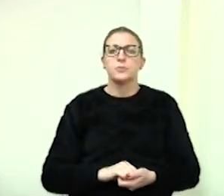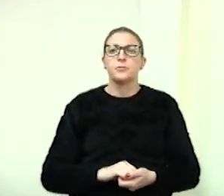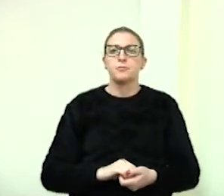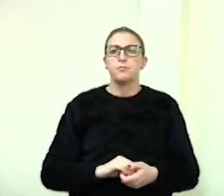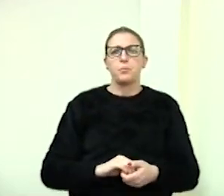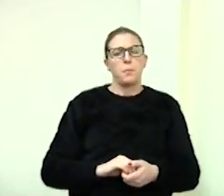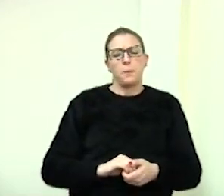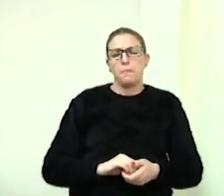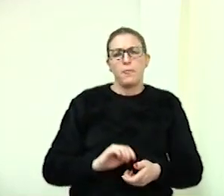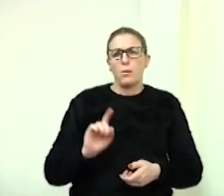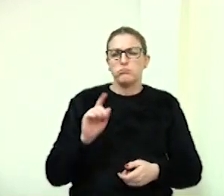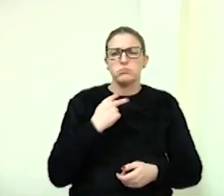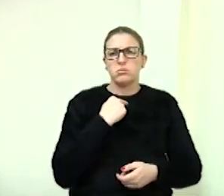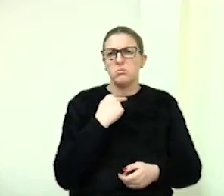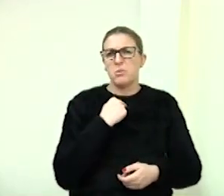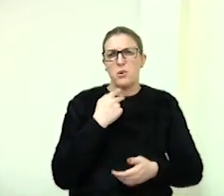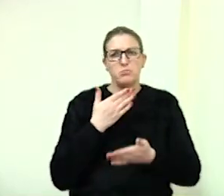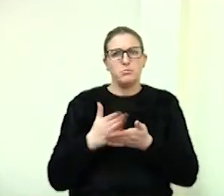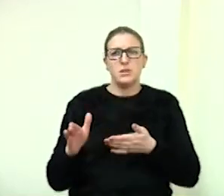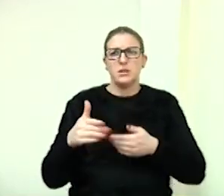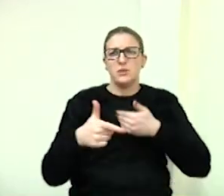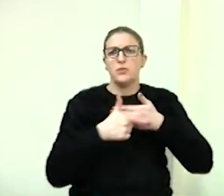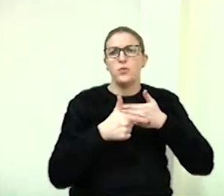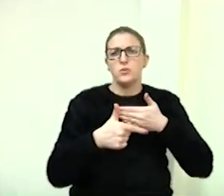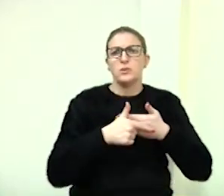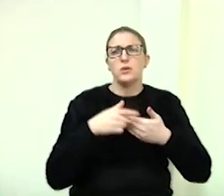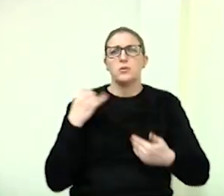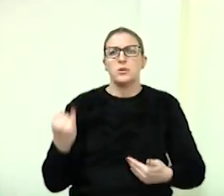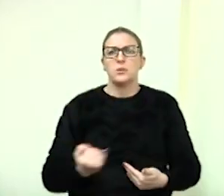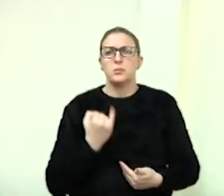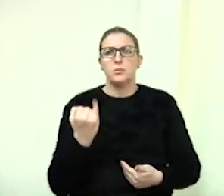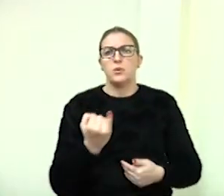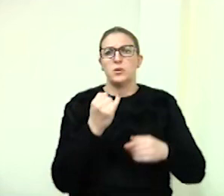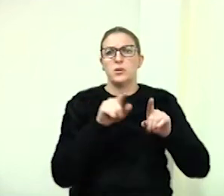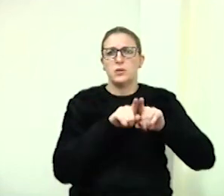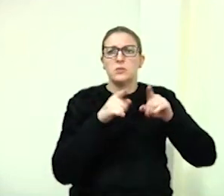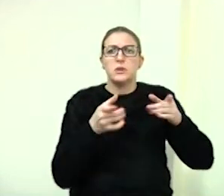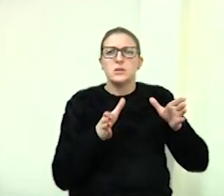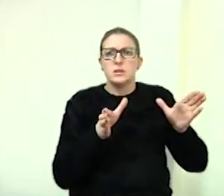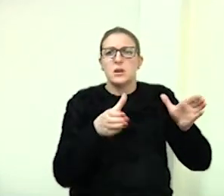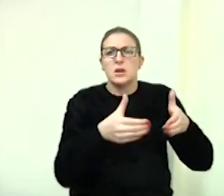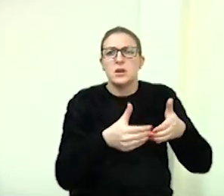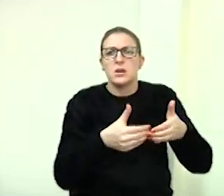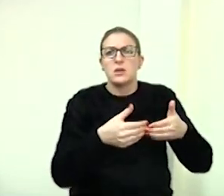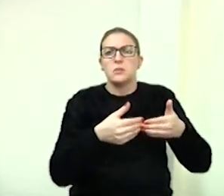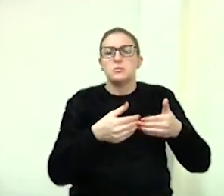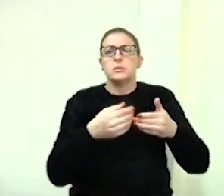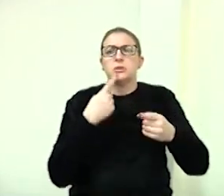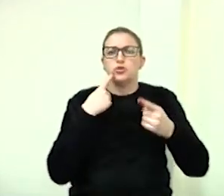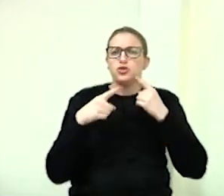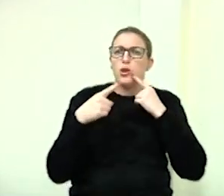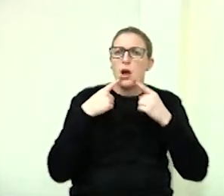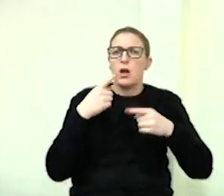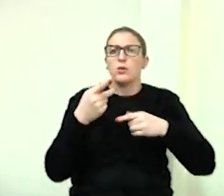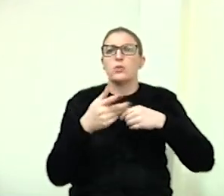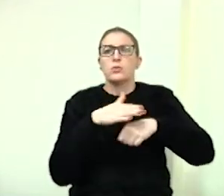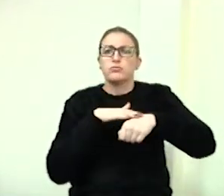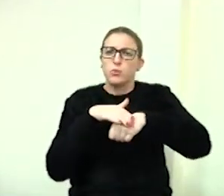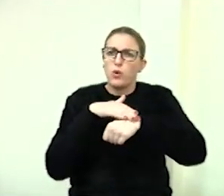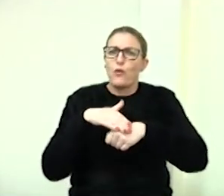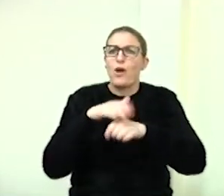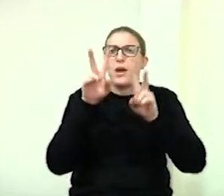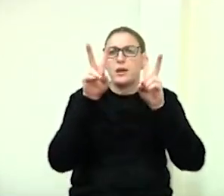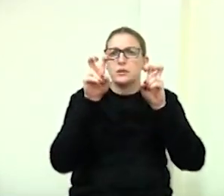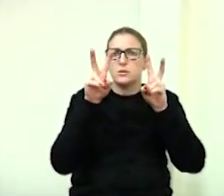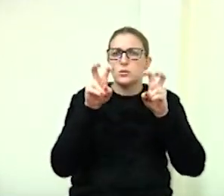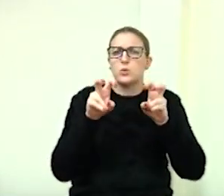importante como essa, mas é porque a equipe, como um todo, dialoga sobre o tema, inclusive, enquanto regional, para que a gente possa, de fato, garantir a